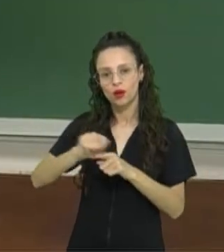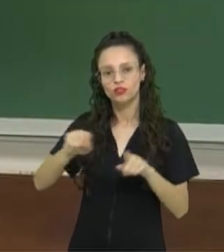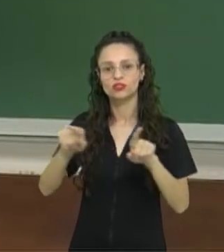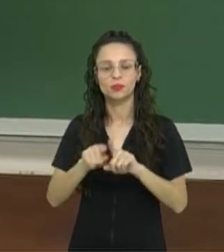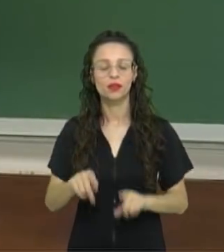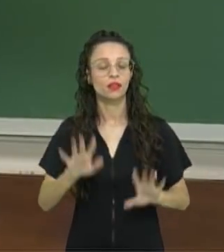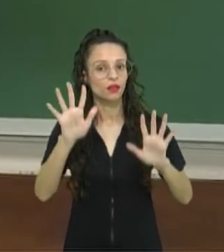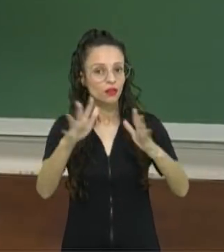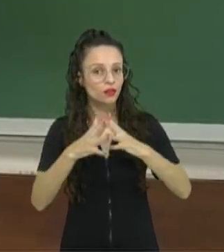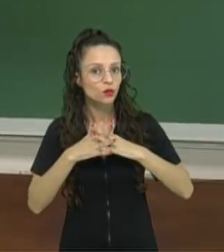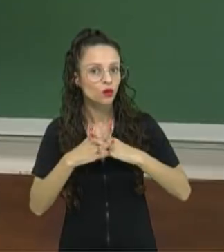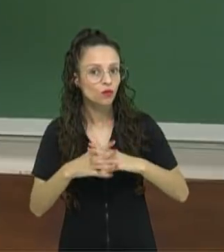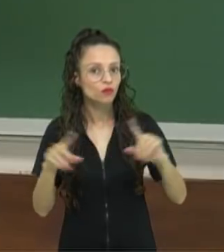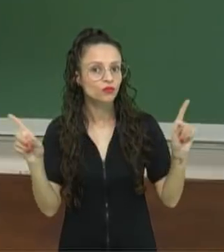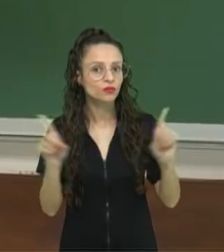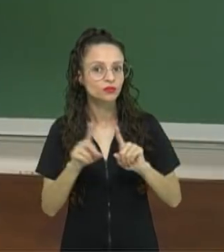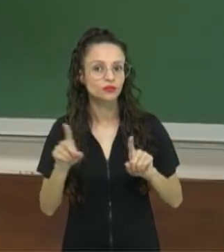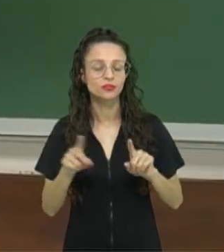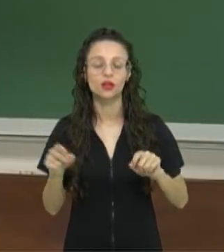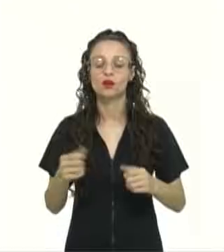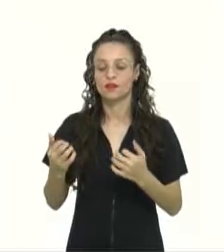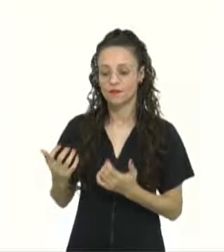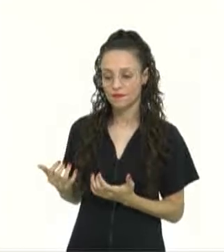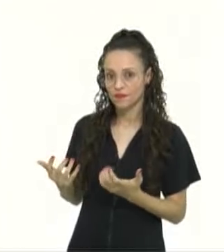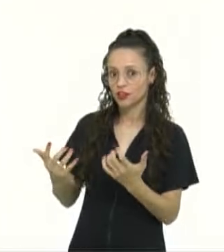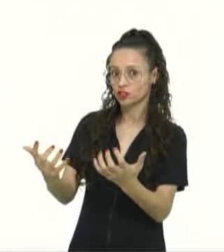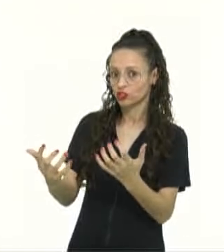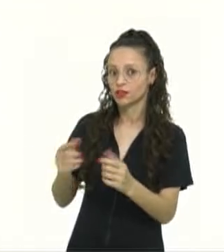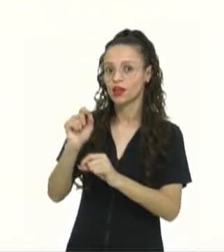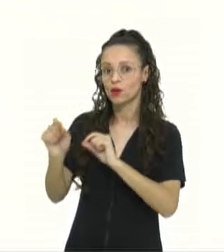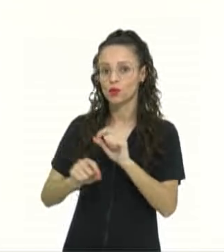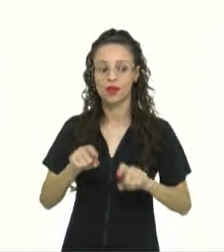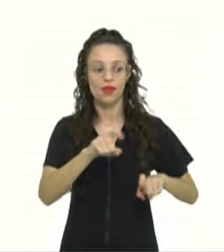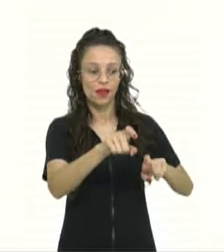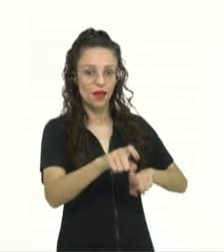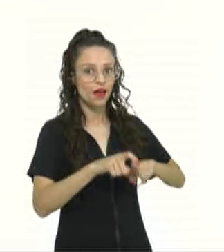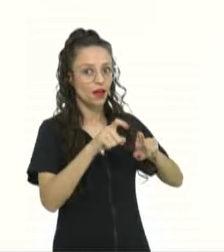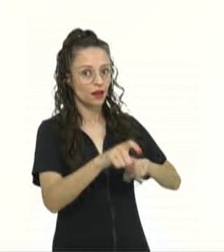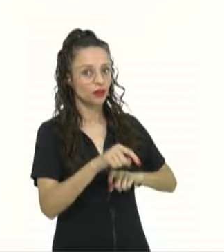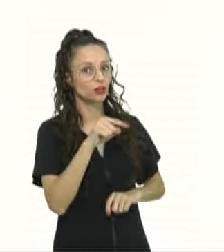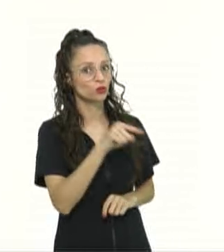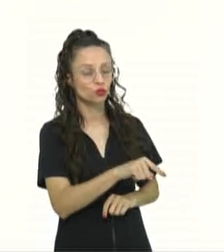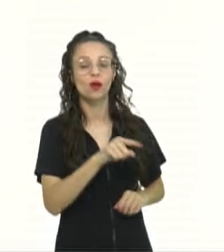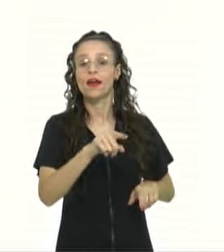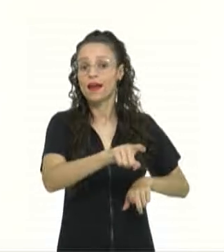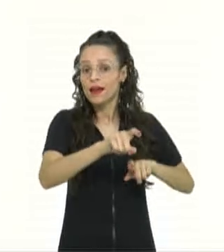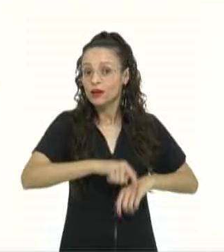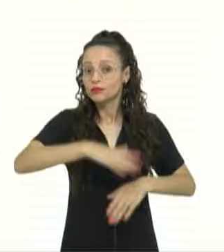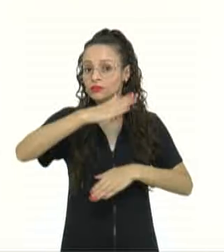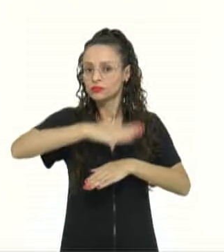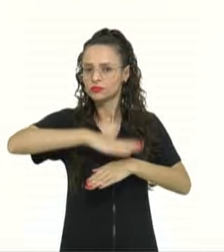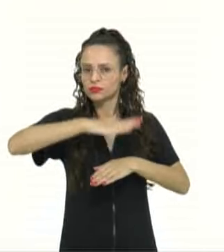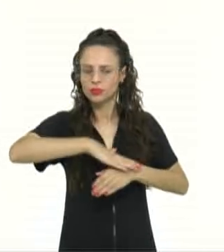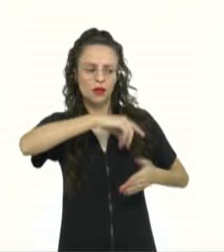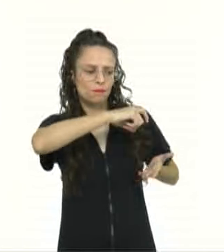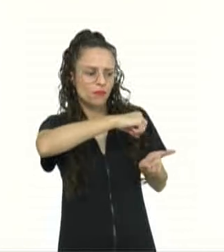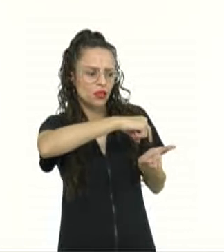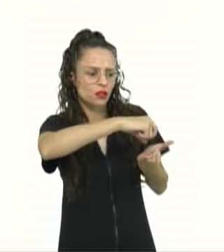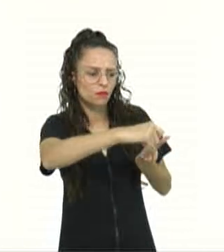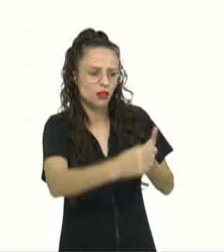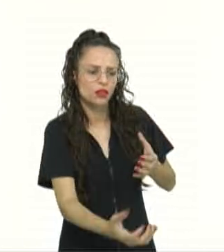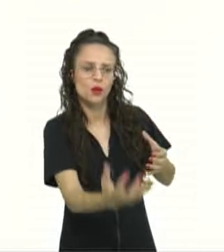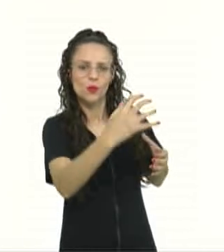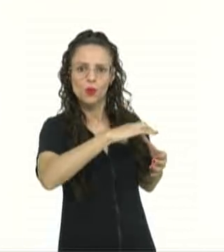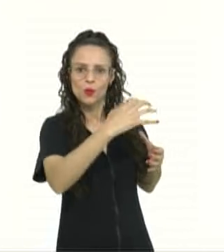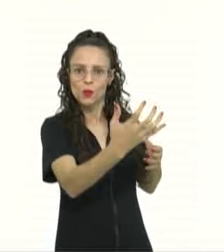devemos confundir extrativismo vegetal com agricultura, que é quando o homem planta aquilo que ele vai colher,